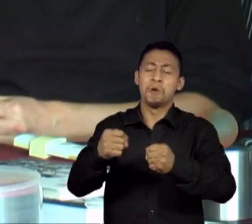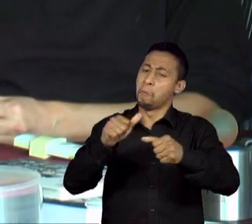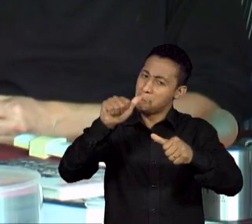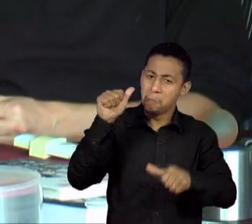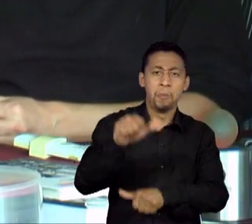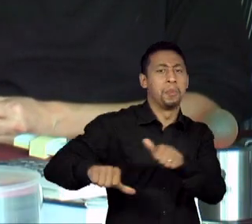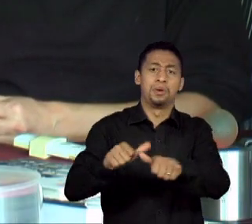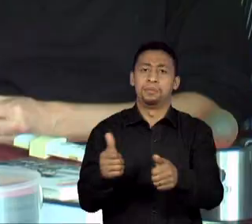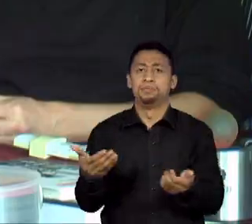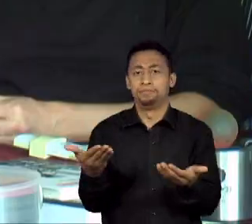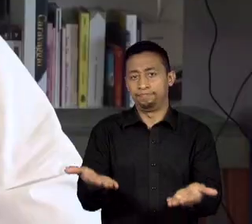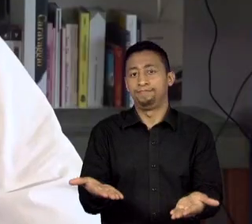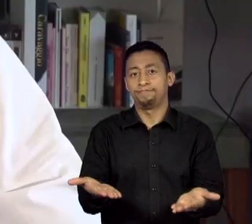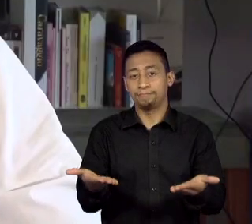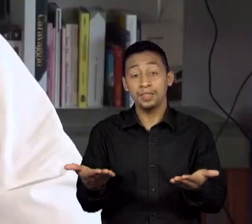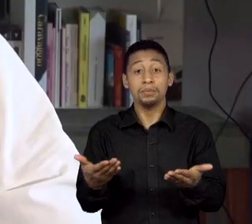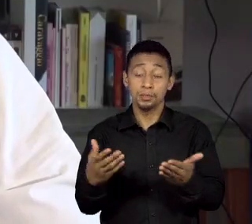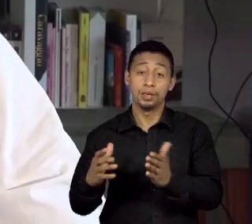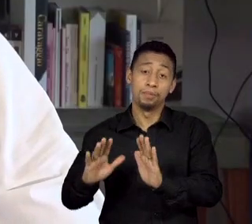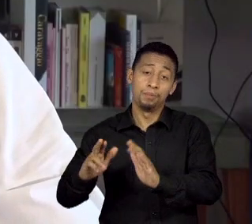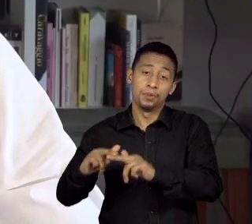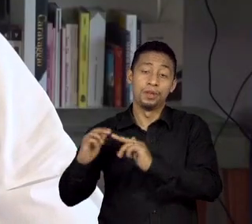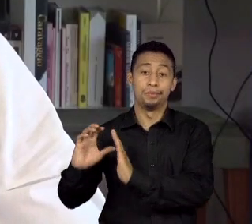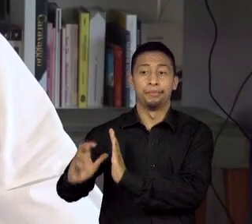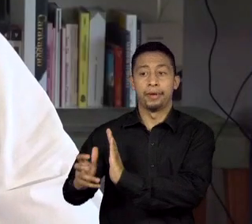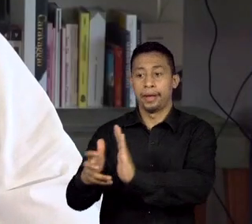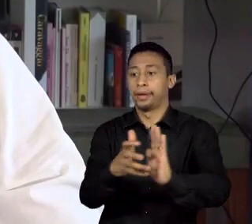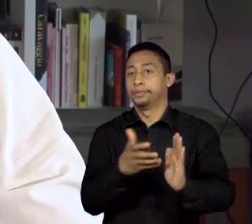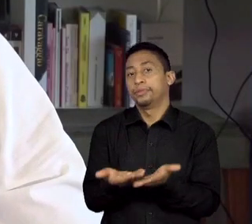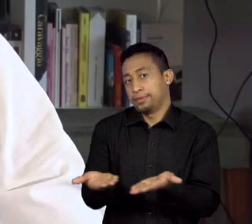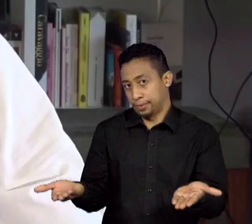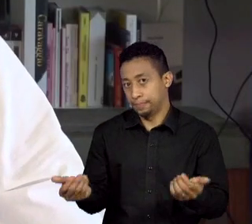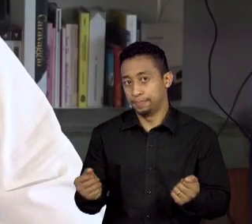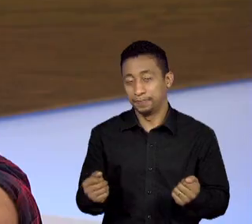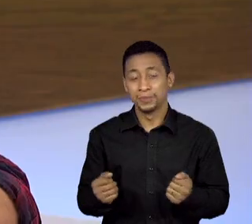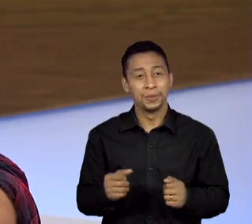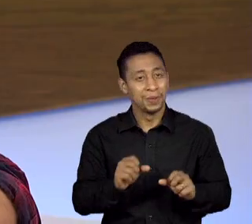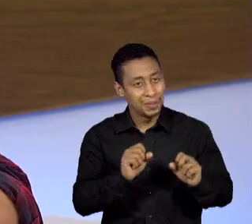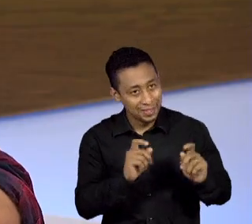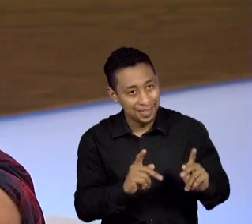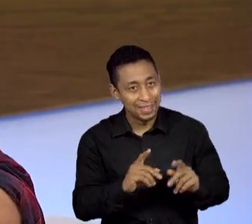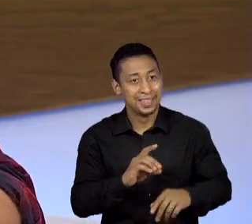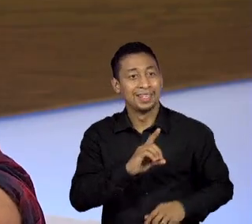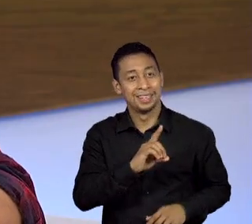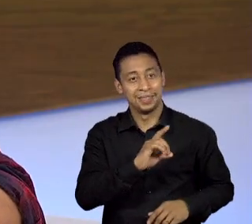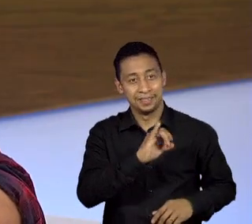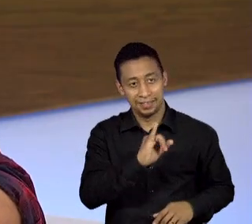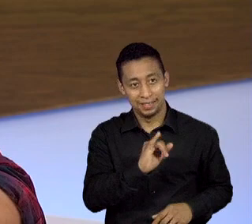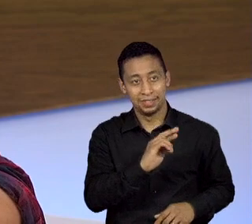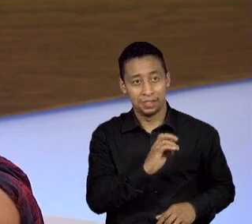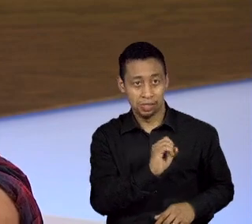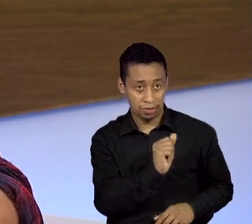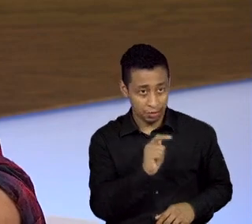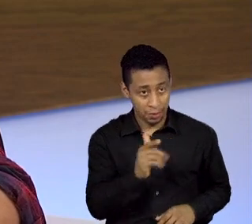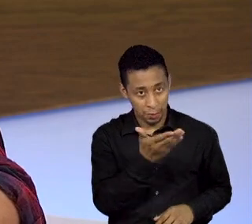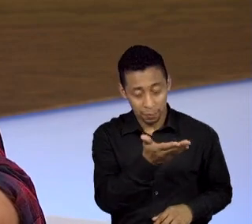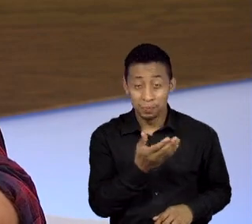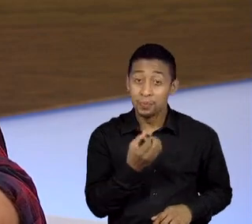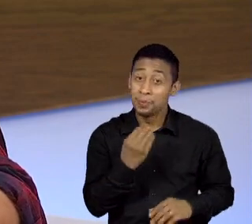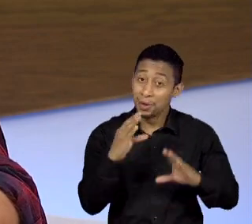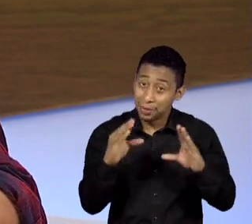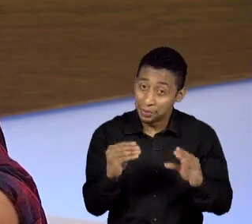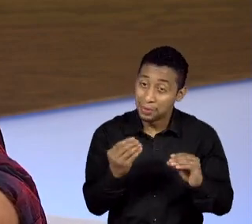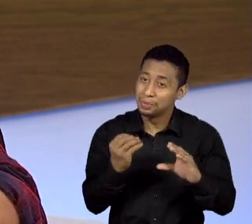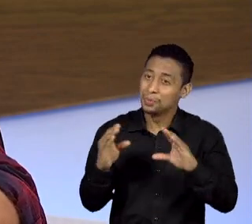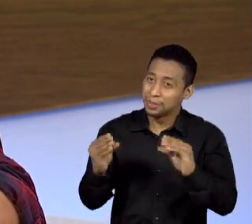numa obra partidária. Certo. Dirceu, por favor. Boa noite, Guel. Boa noite, Jorge. Eu vou pegar um